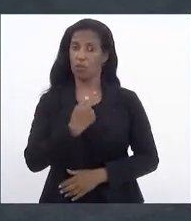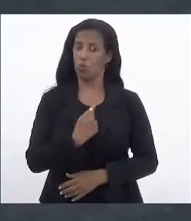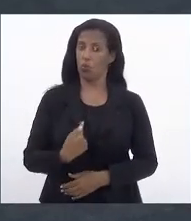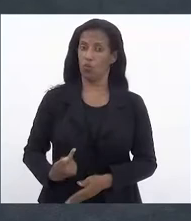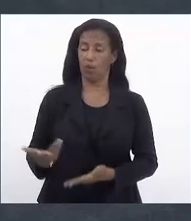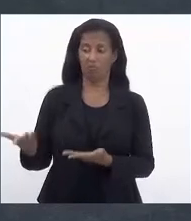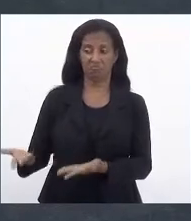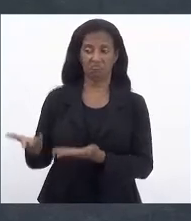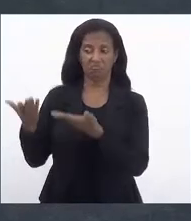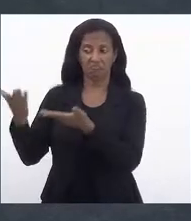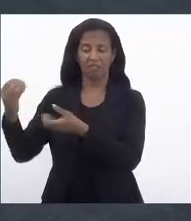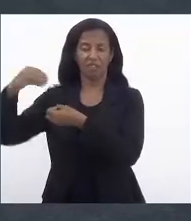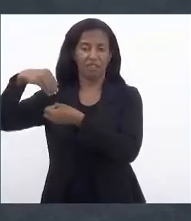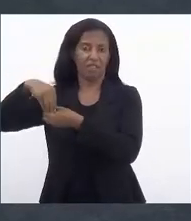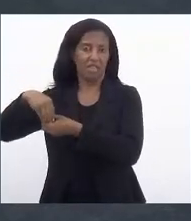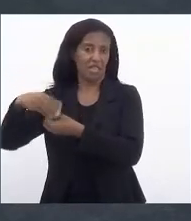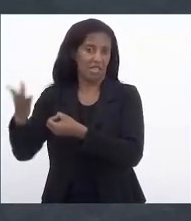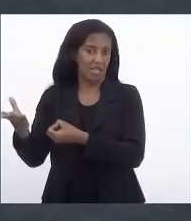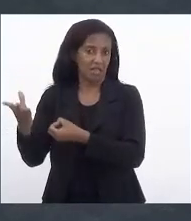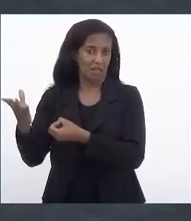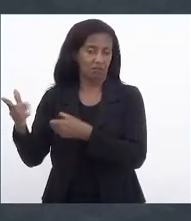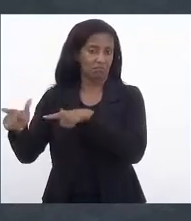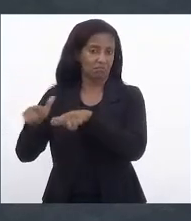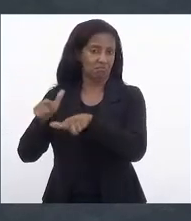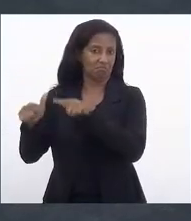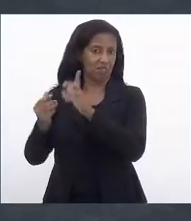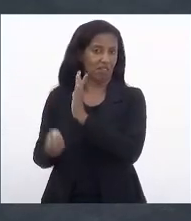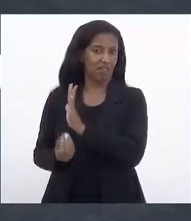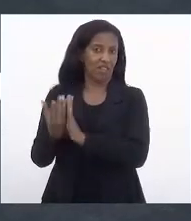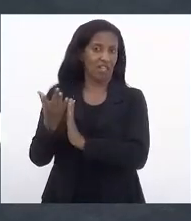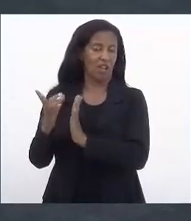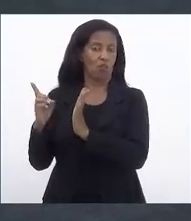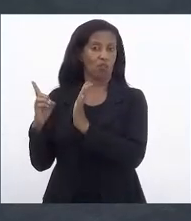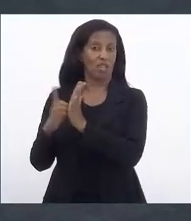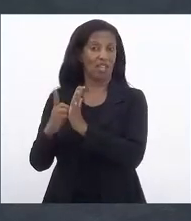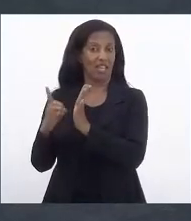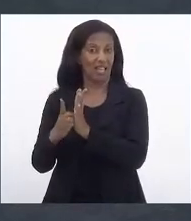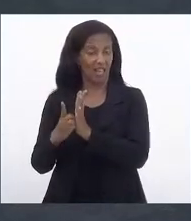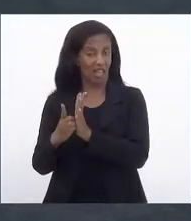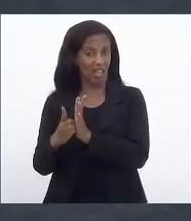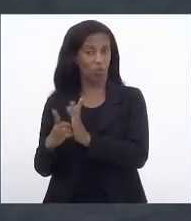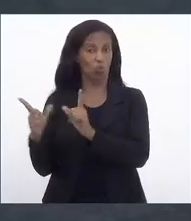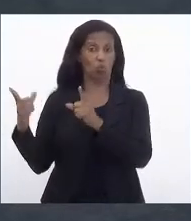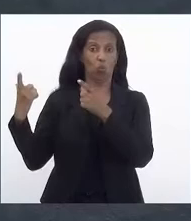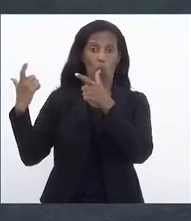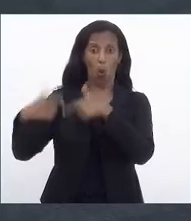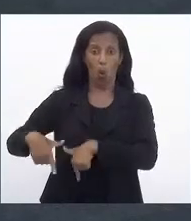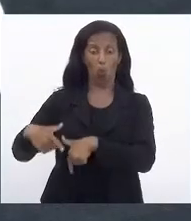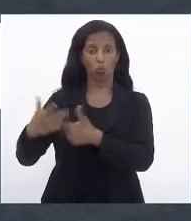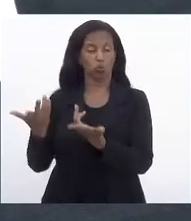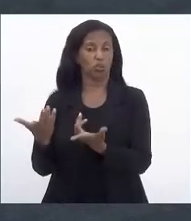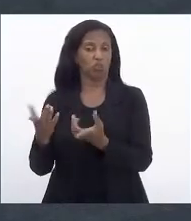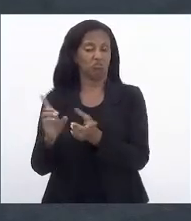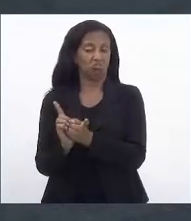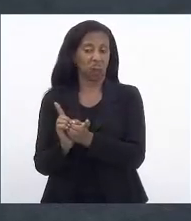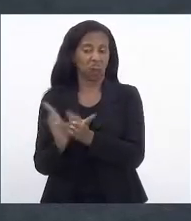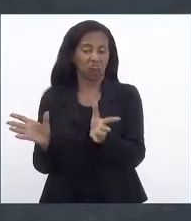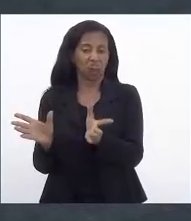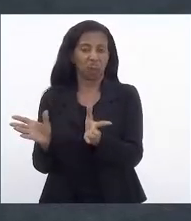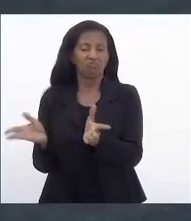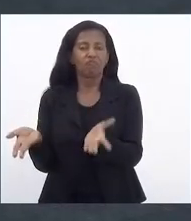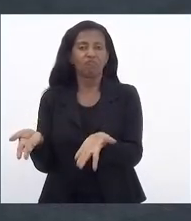por sua vez dentro das suas atribuições criará um decreto onde nós desburocratizaríamos